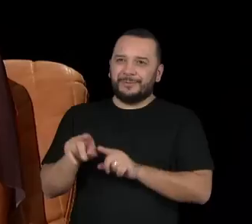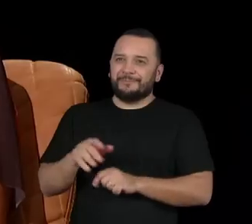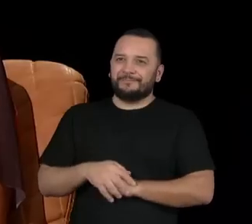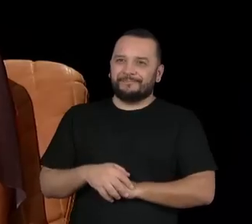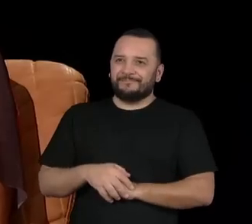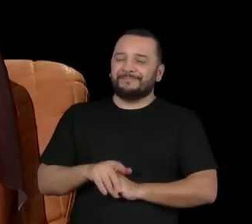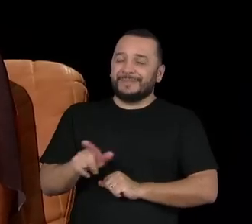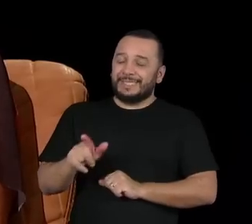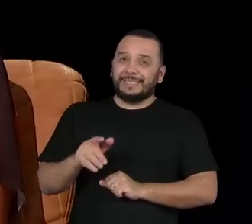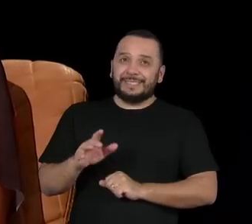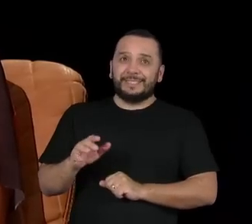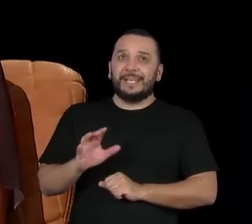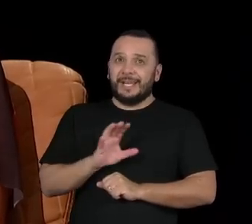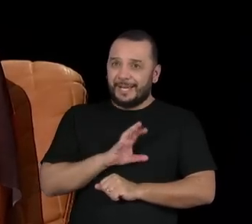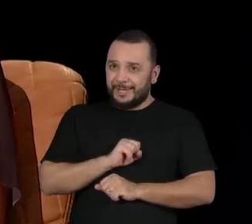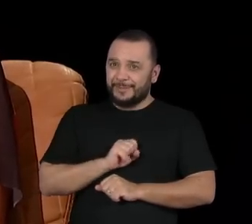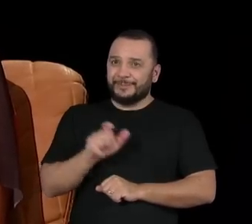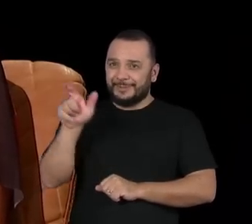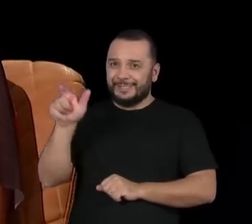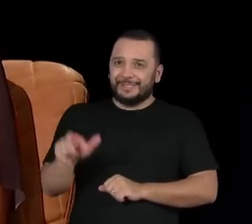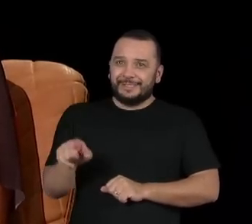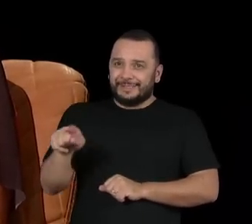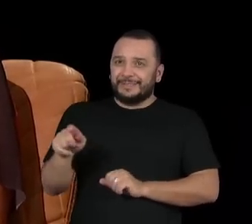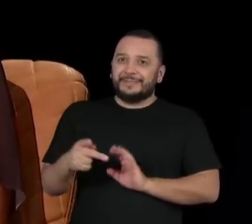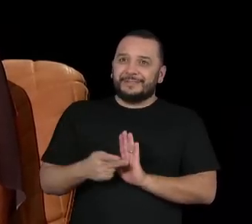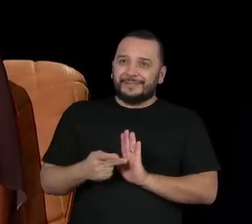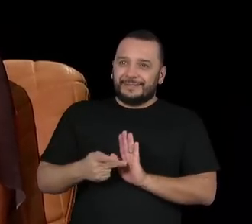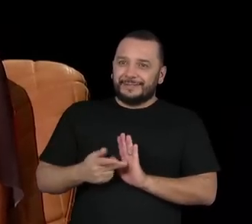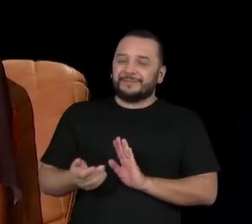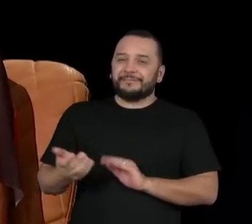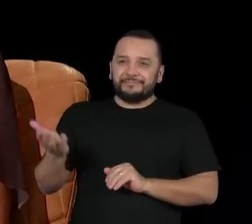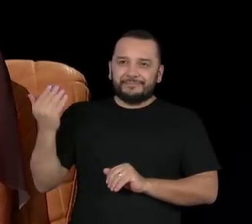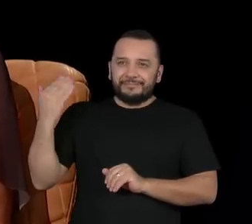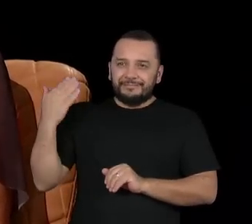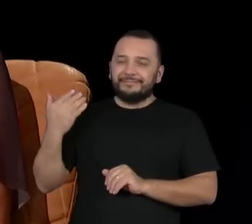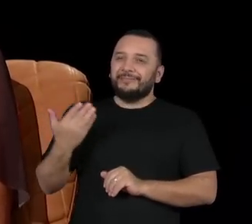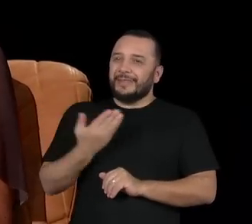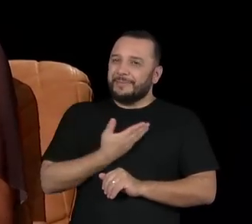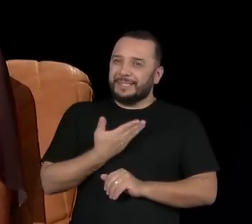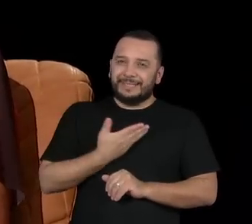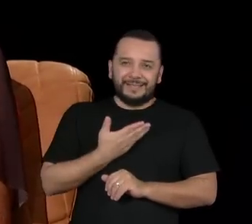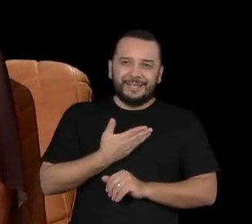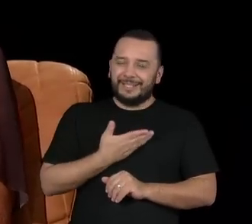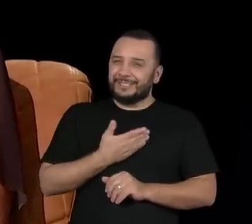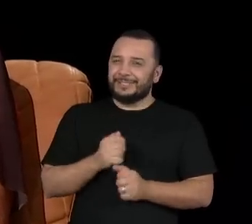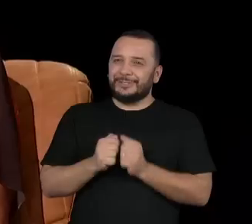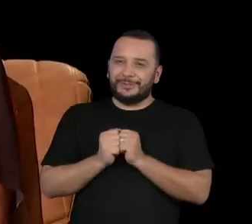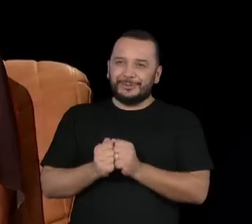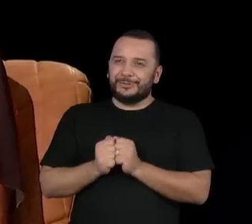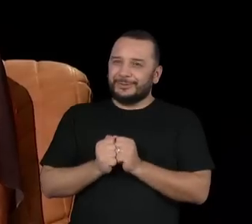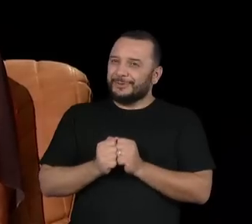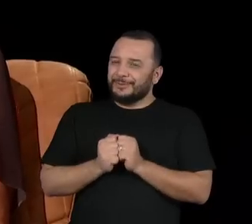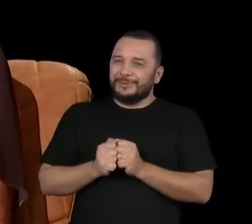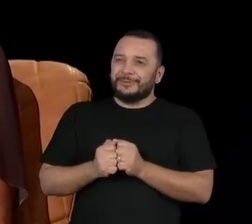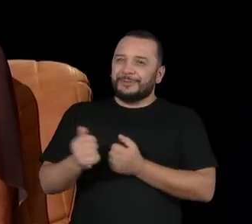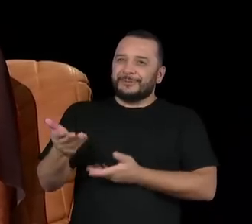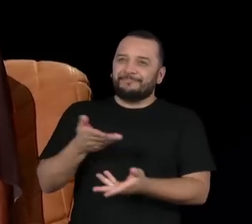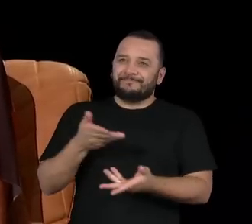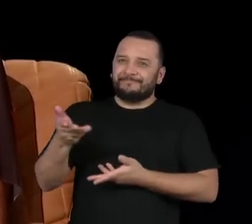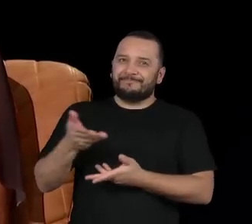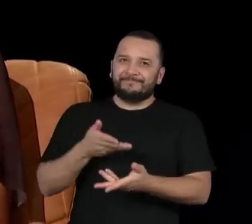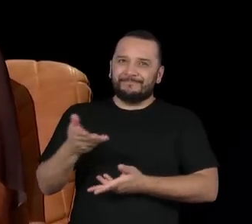é muito querido, muito amado. Como a gente foi amigo, como a gente se entrosou.